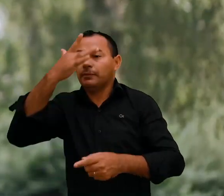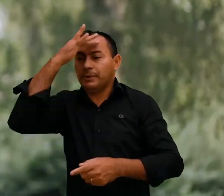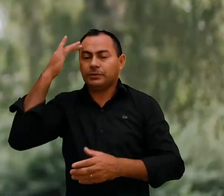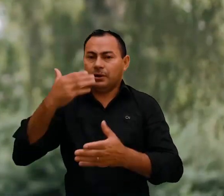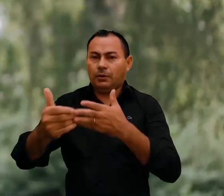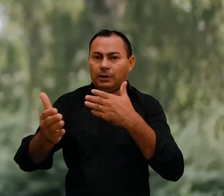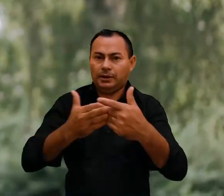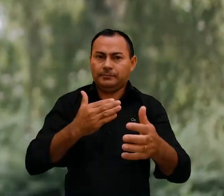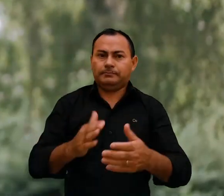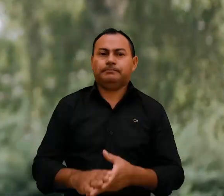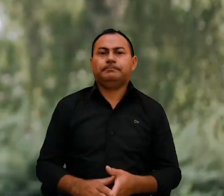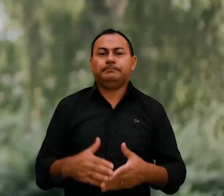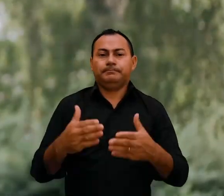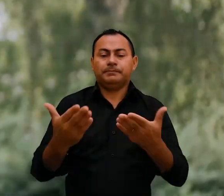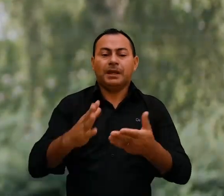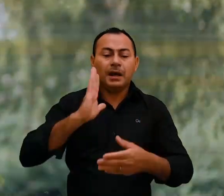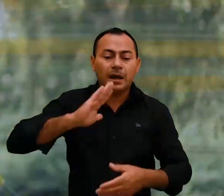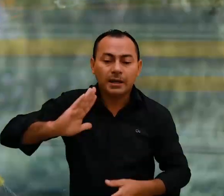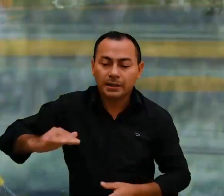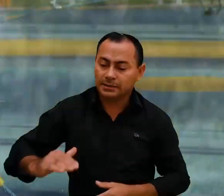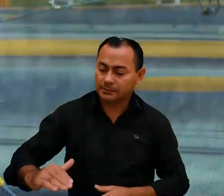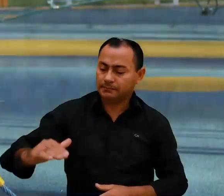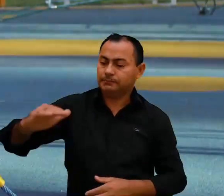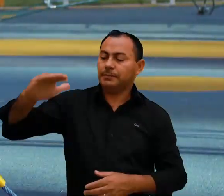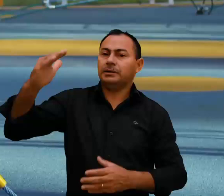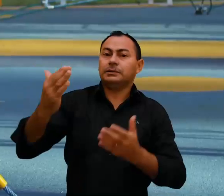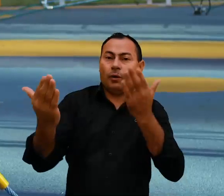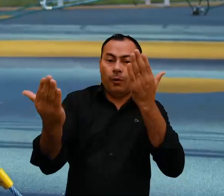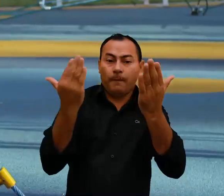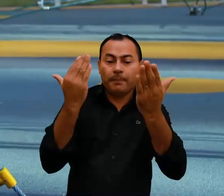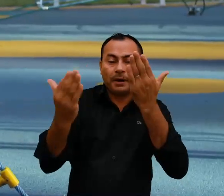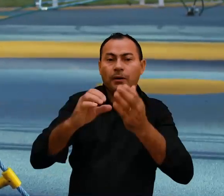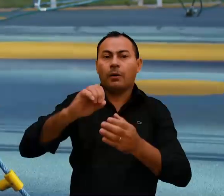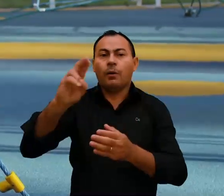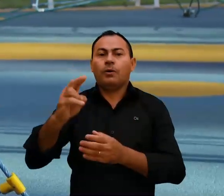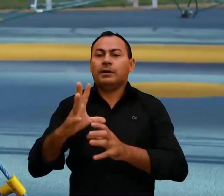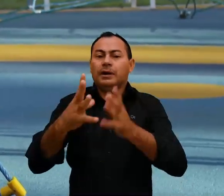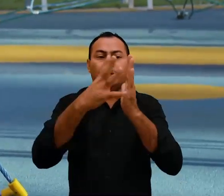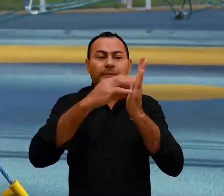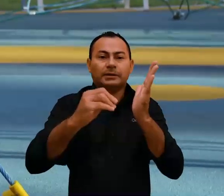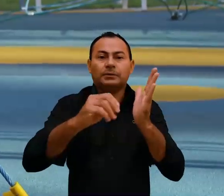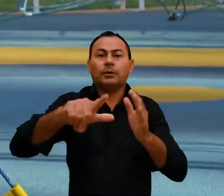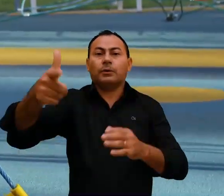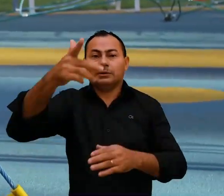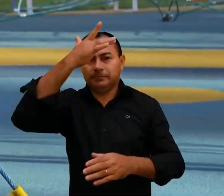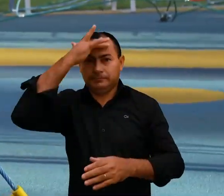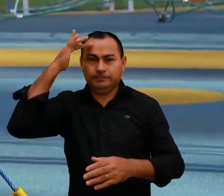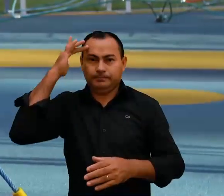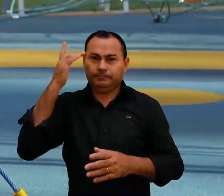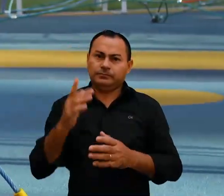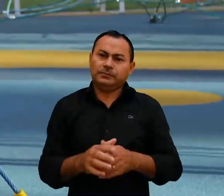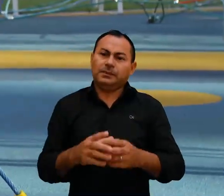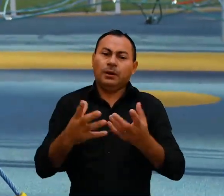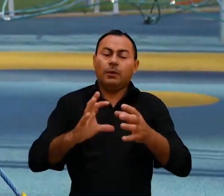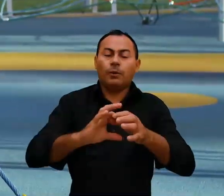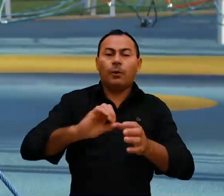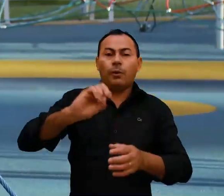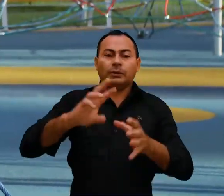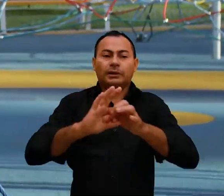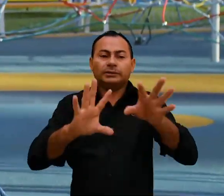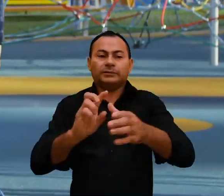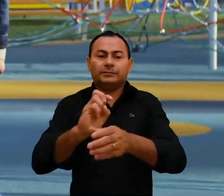ou uma outra pessoa qualquer essas crianças crescem se comparando ou imitando outras pessoas